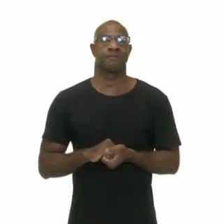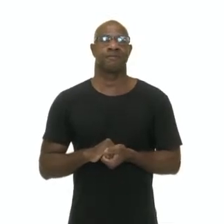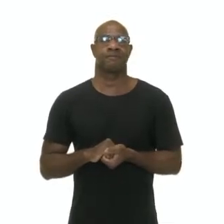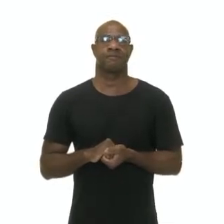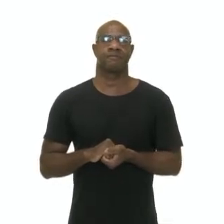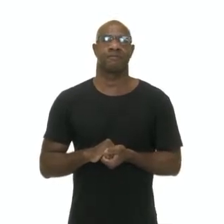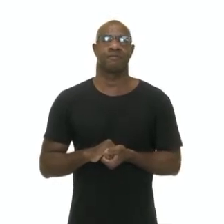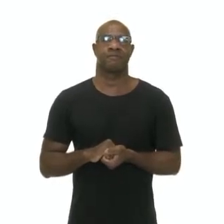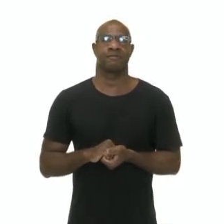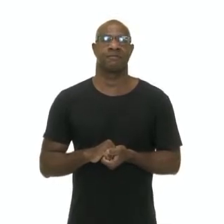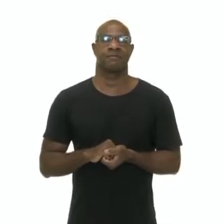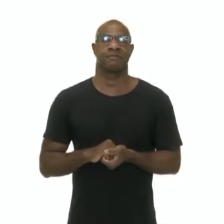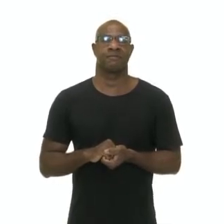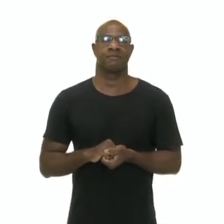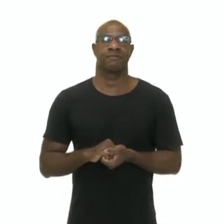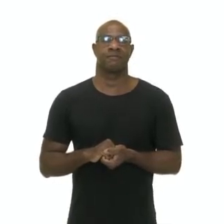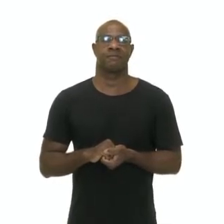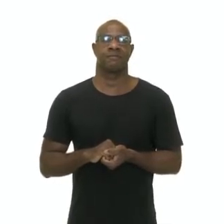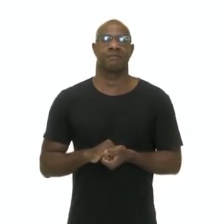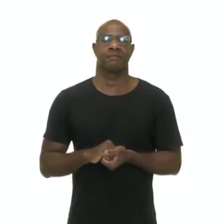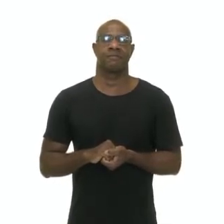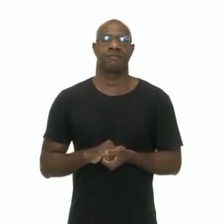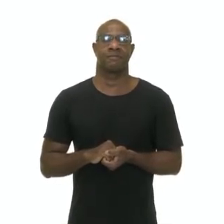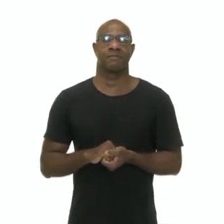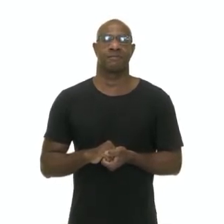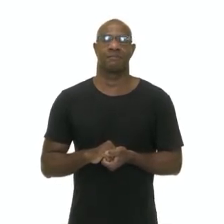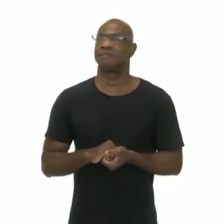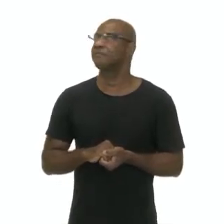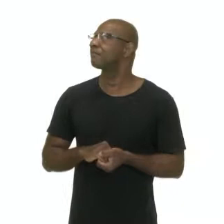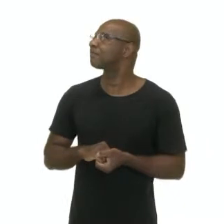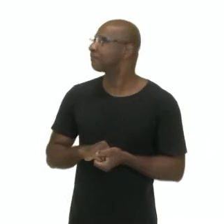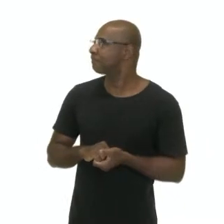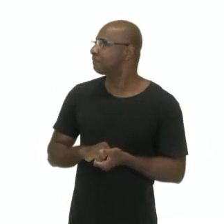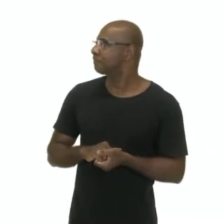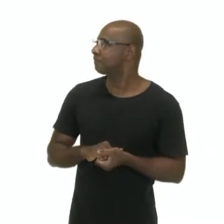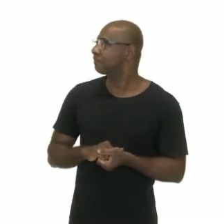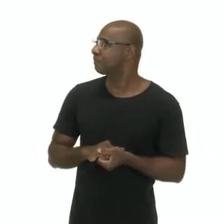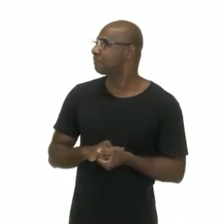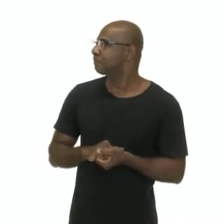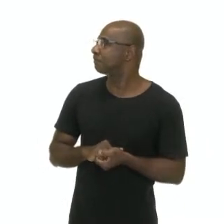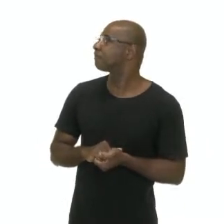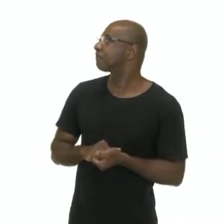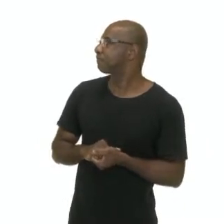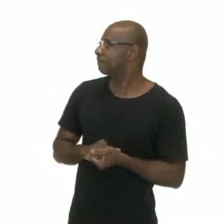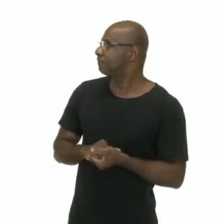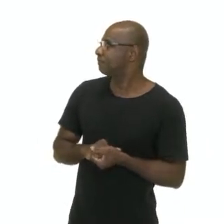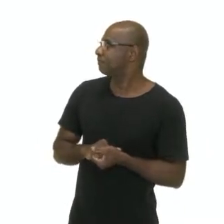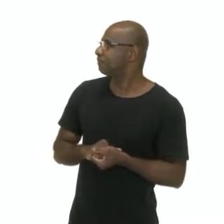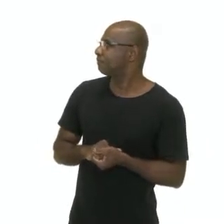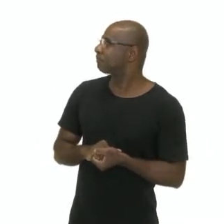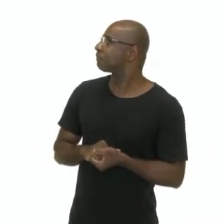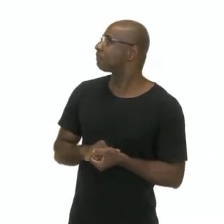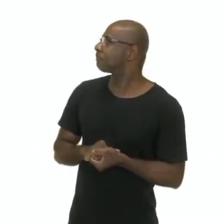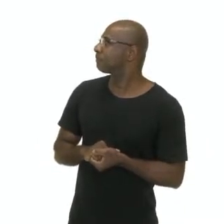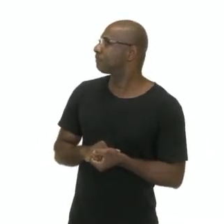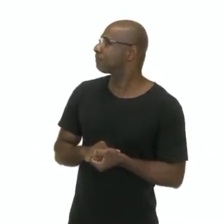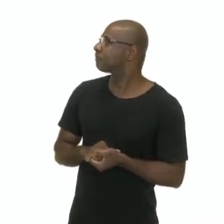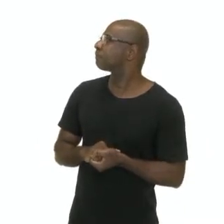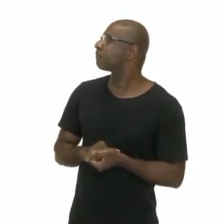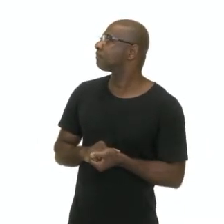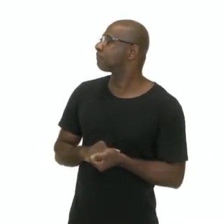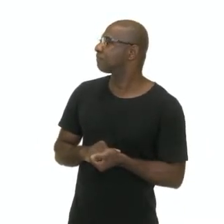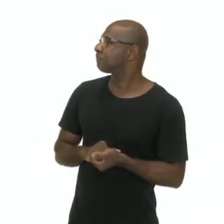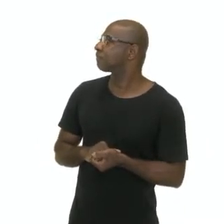seja grande, vou ser tradutora de la ONU. Pero quando os embajadores se peleen, vou traduzir